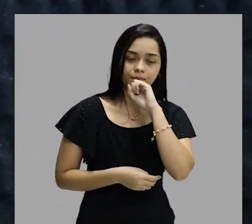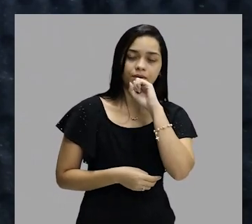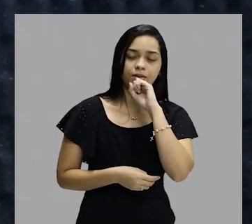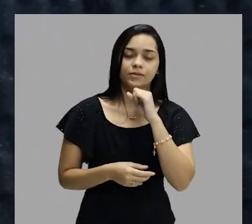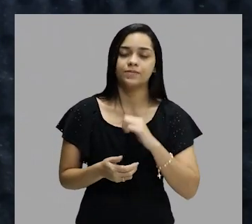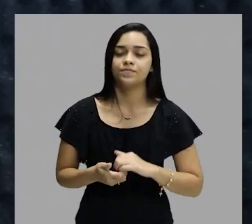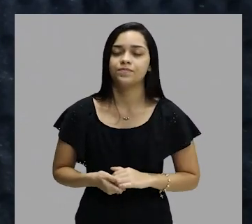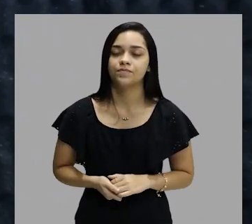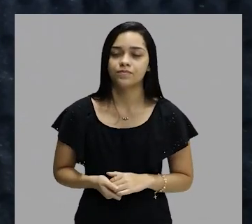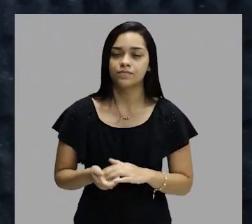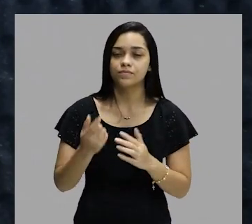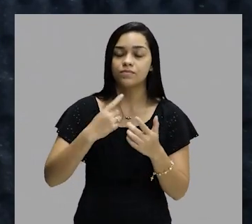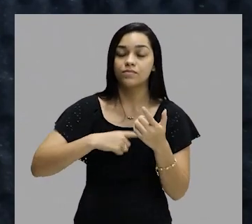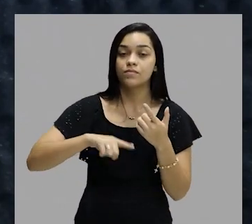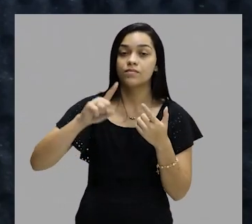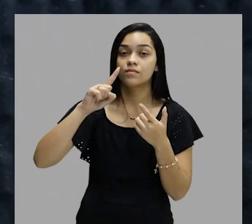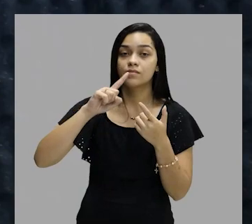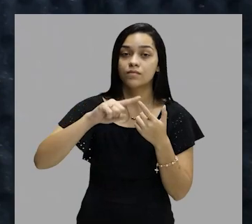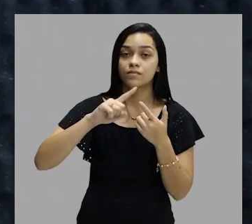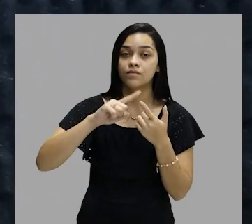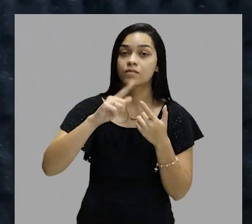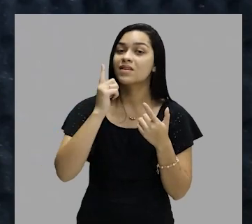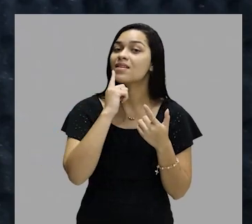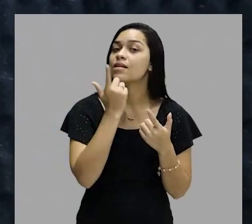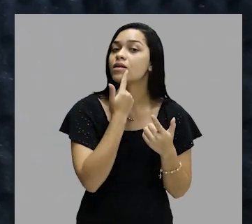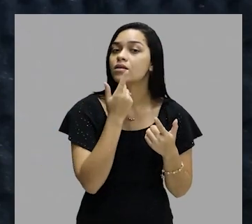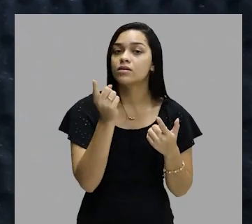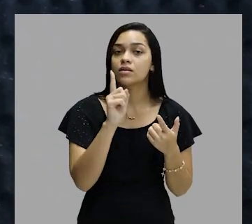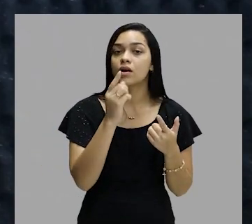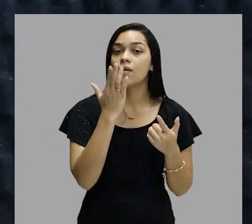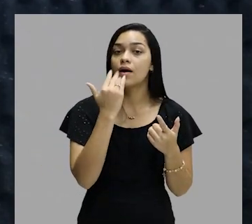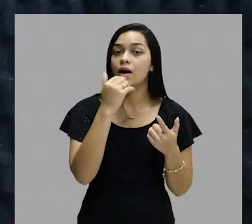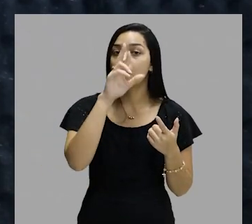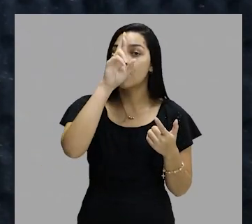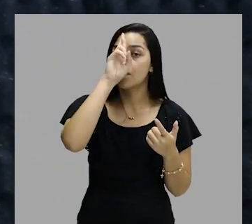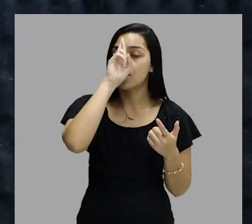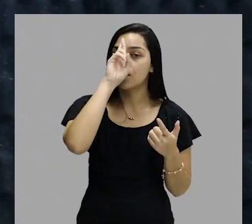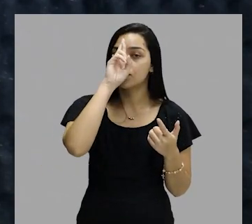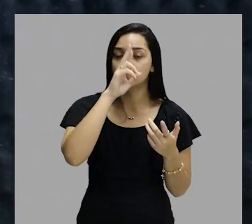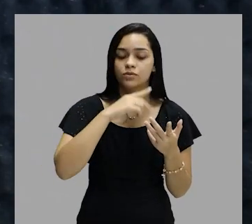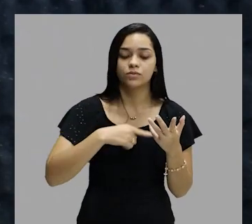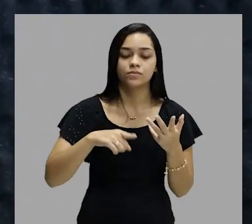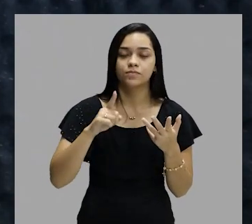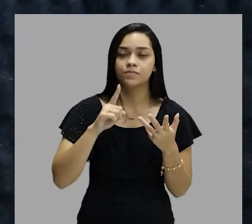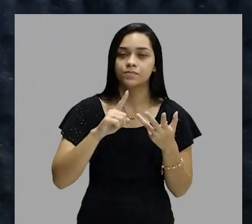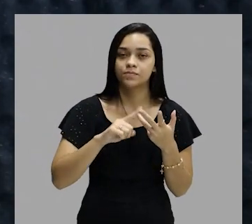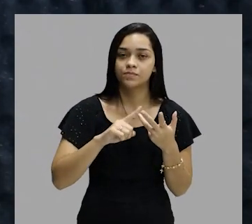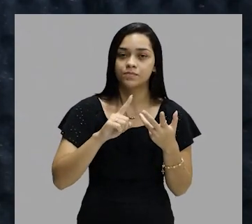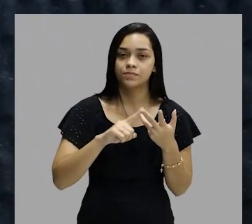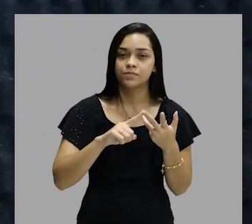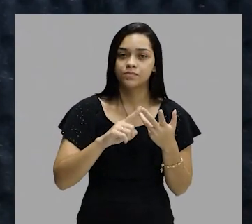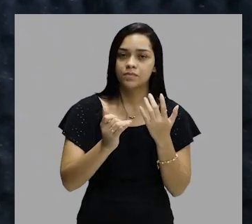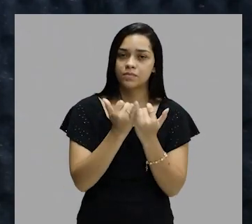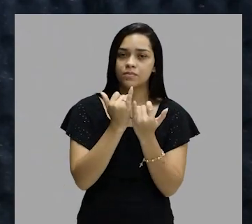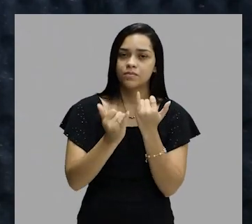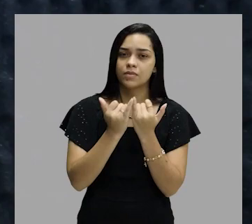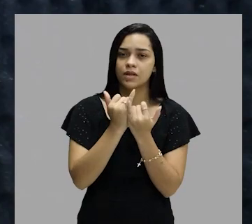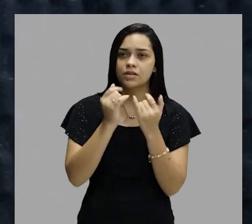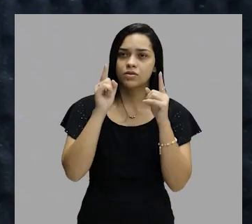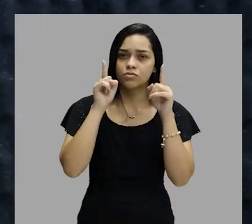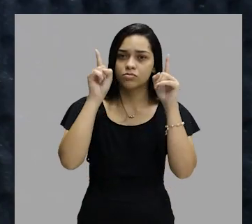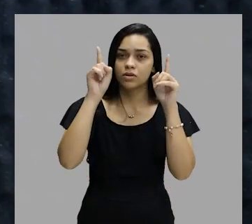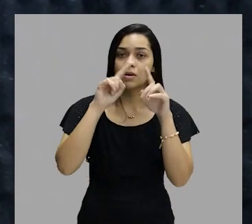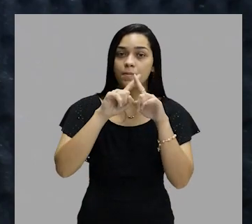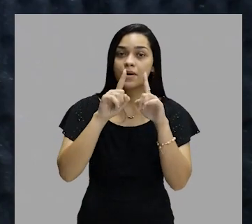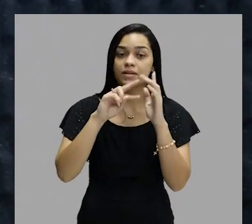Os pais. Lunch não é lanche, é almoço. Tá? Anthem parece com antena,